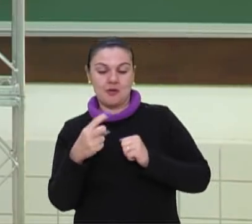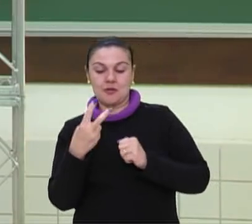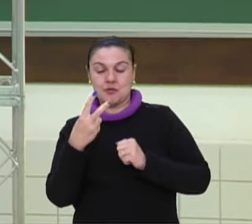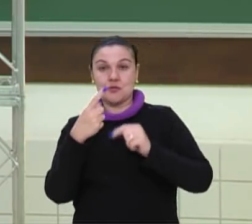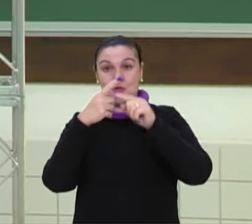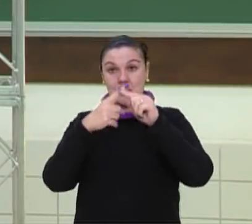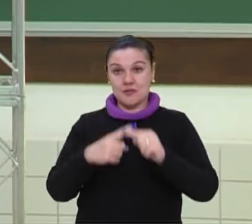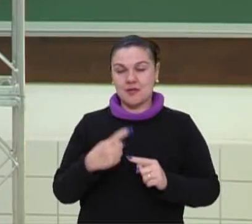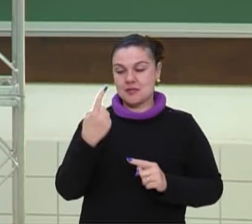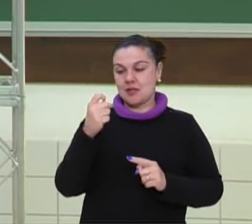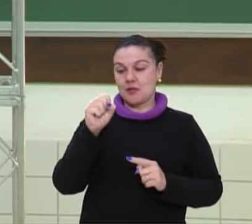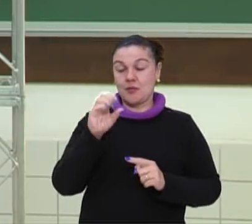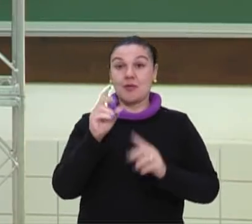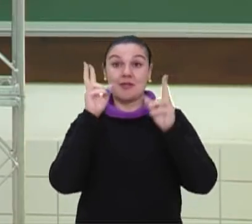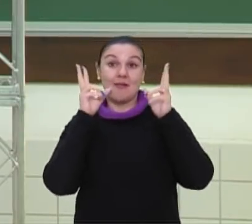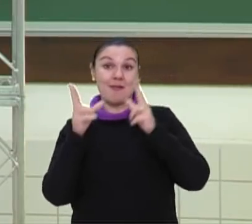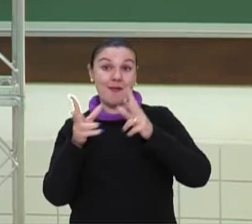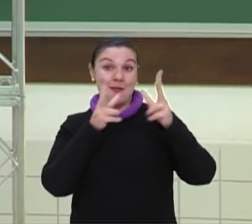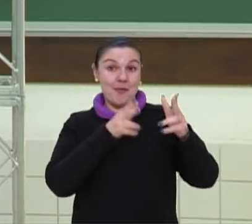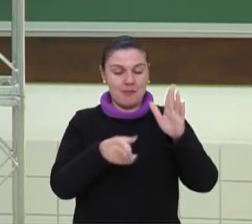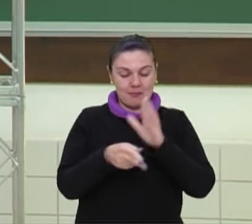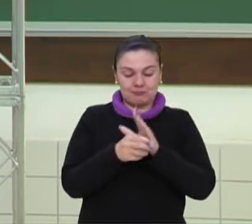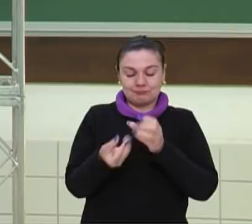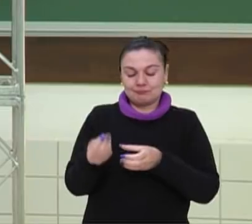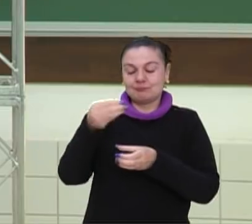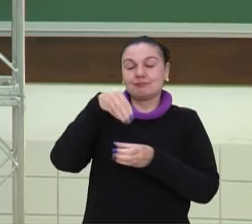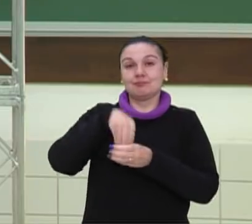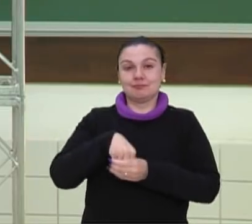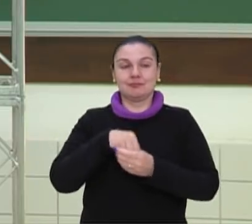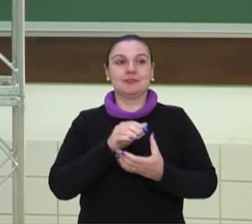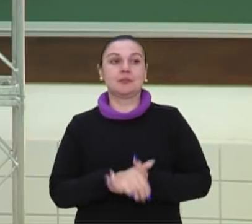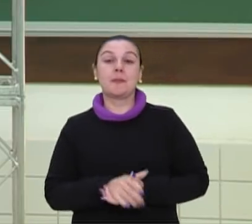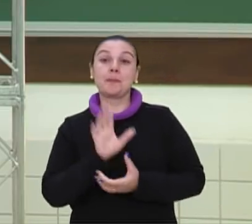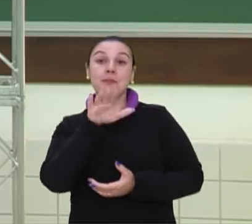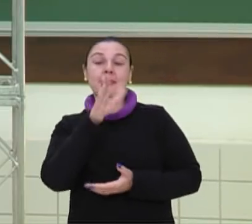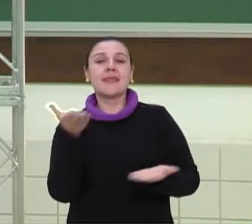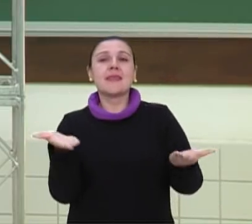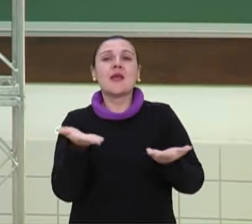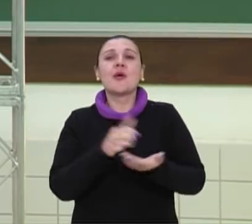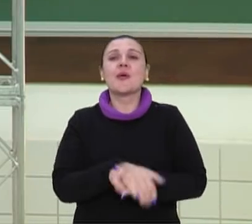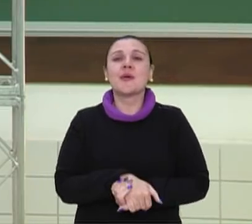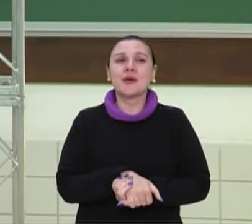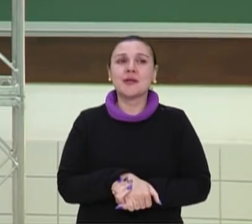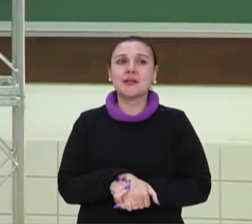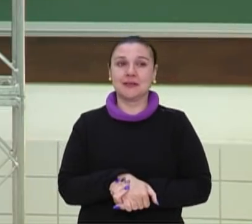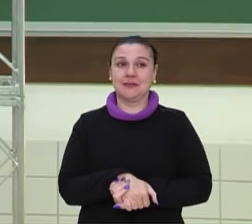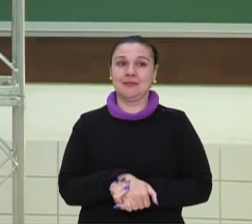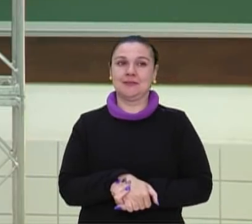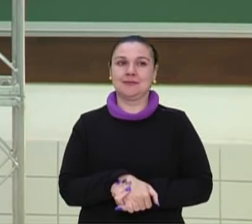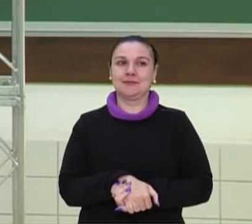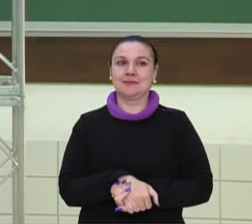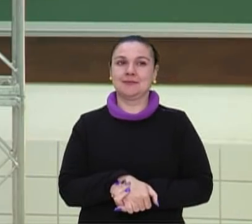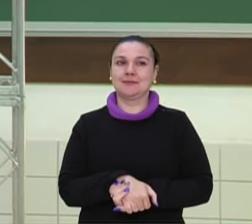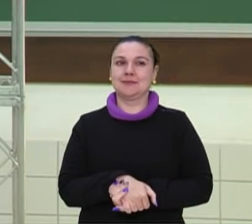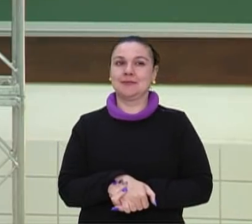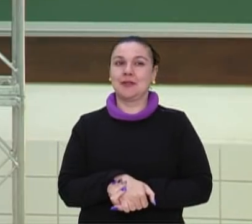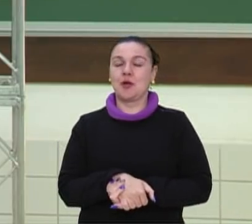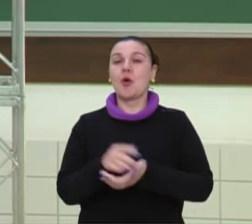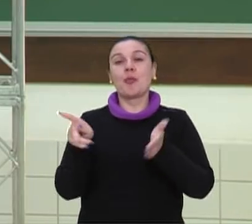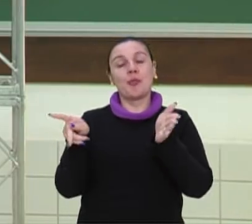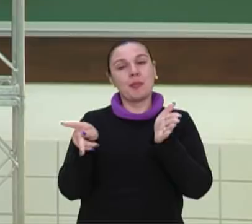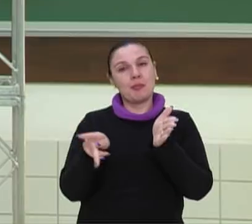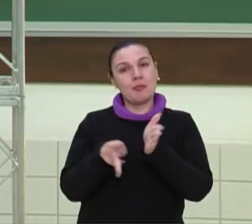dar o mesmo resultado da soma dos ângulos internos de um polígono. E nessa aula, então, o que nós vamos ver? Então, nós vamos ver